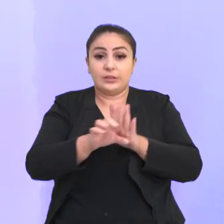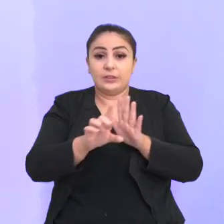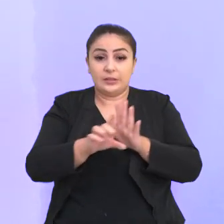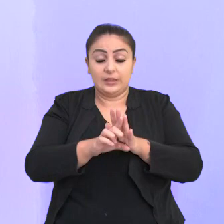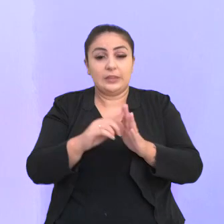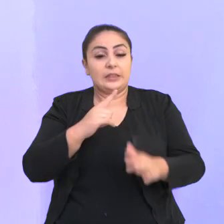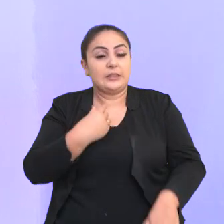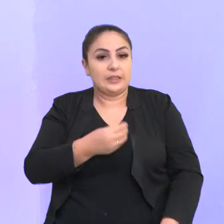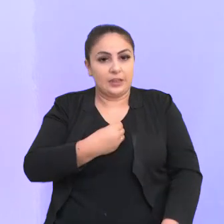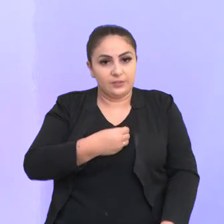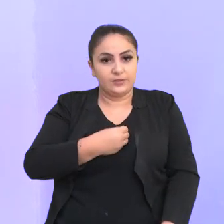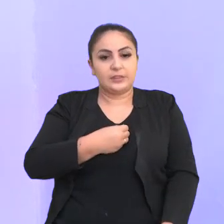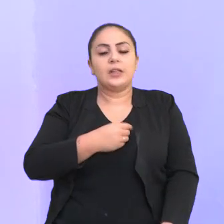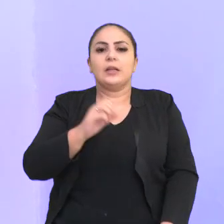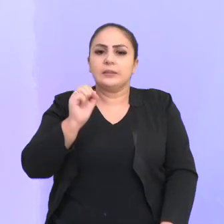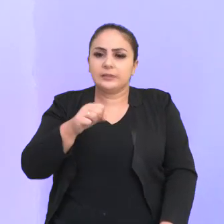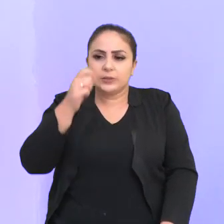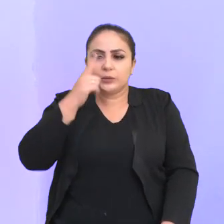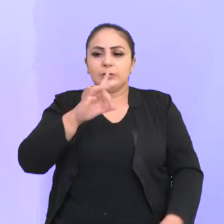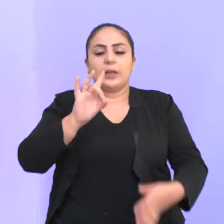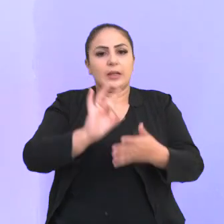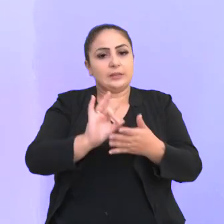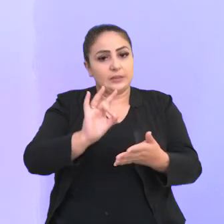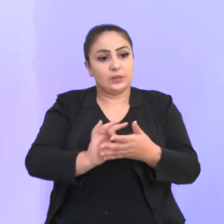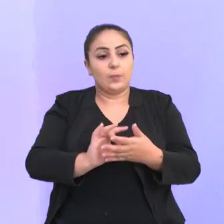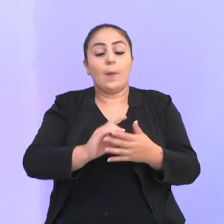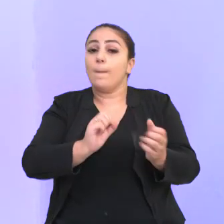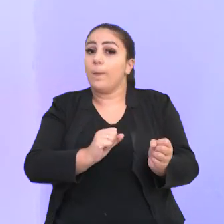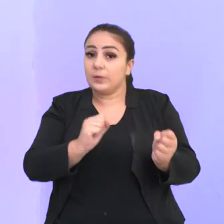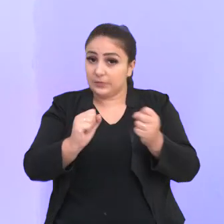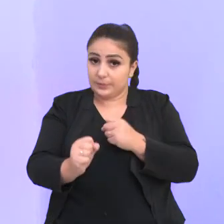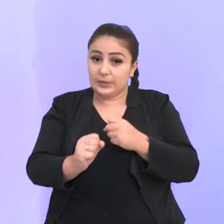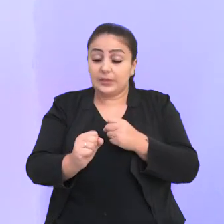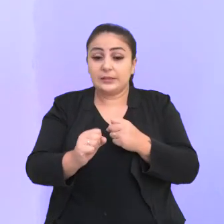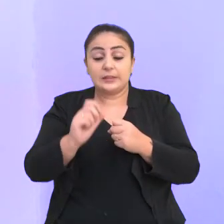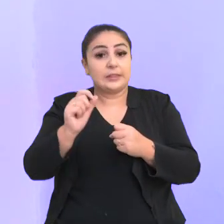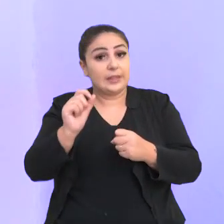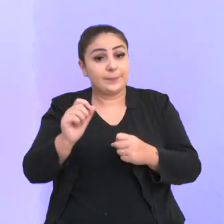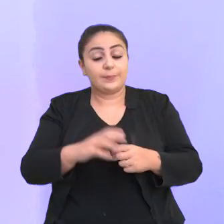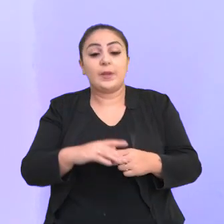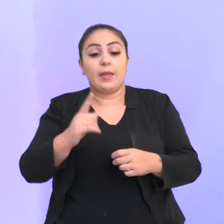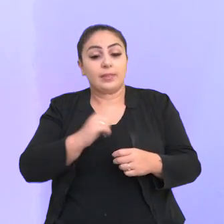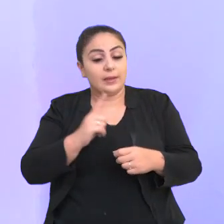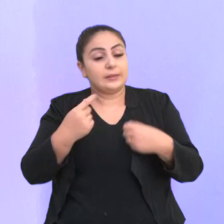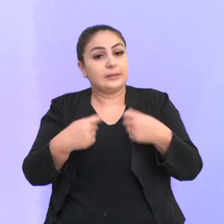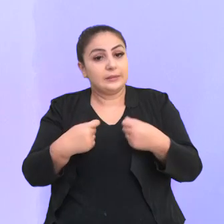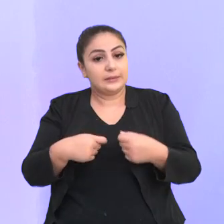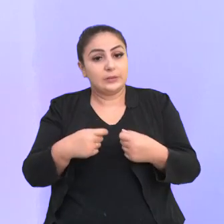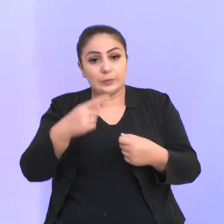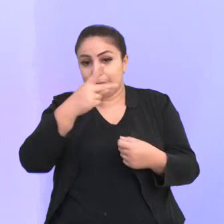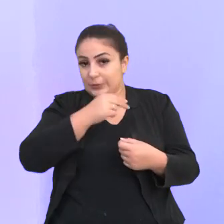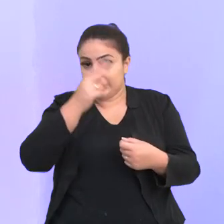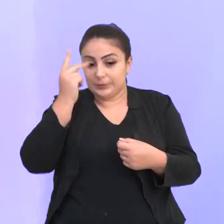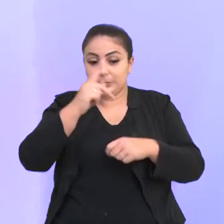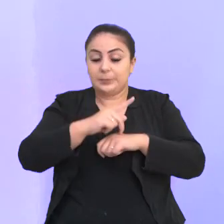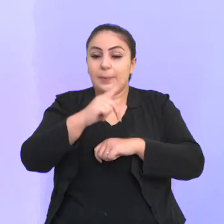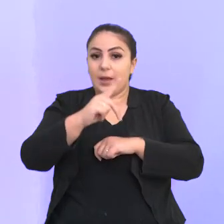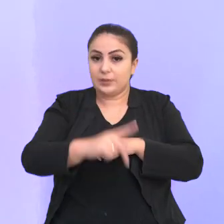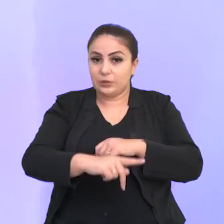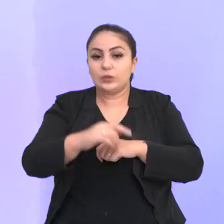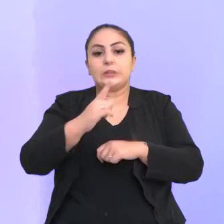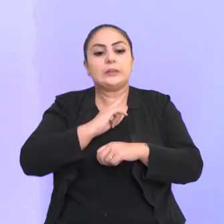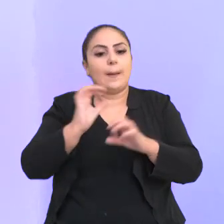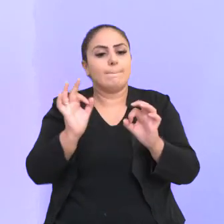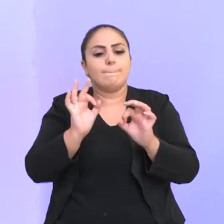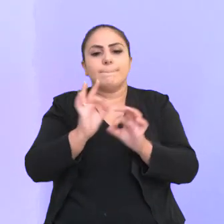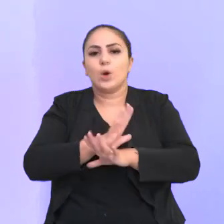de lei que está assegurando uma possibilidade de que, havendo necessidade, o município de Passo